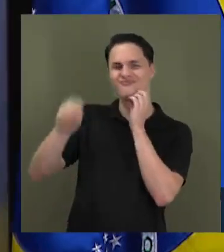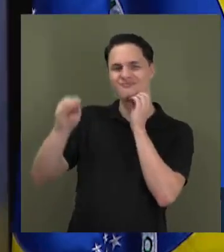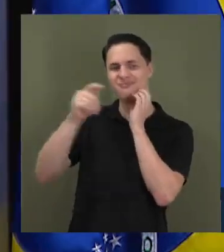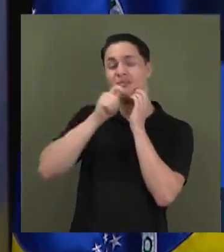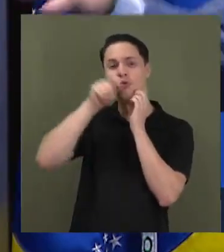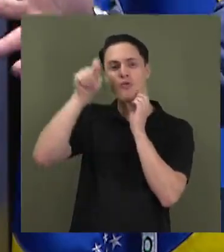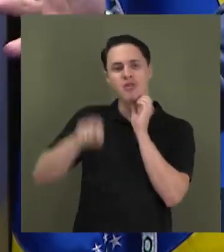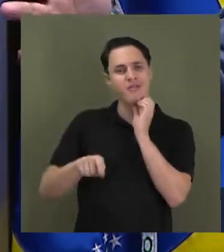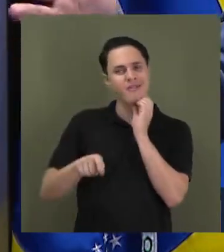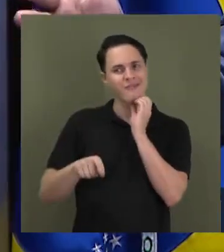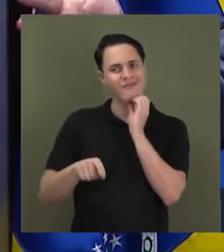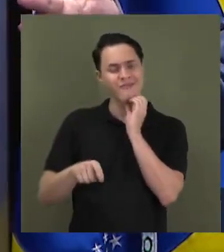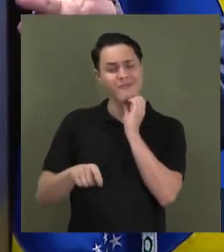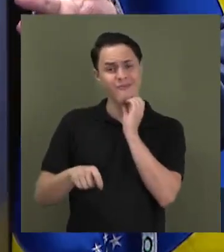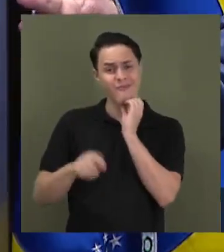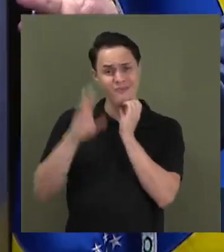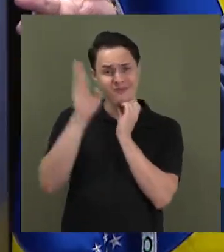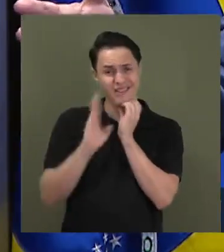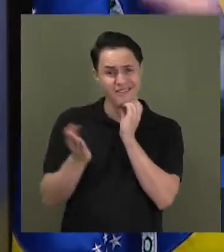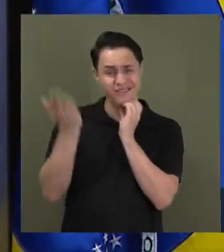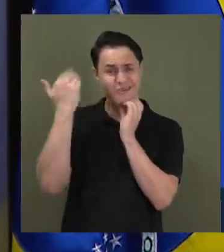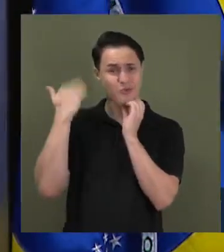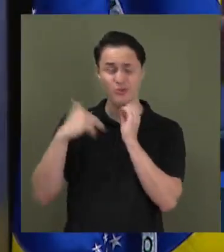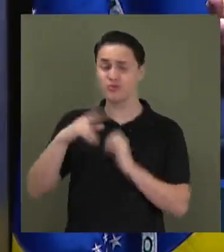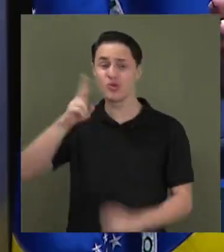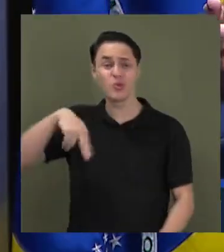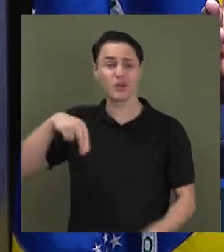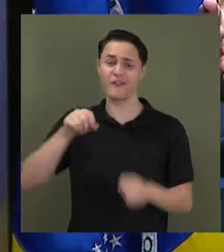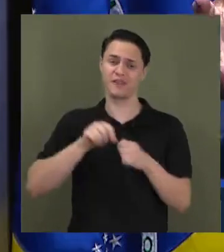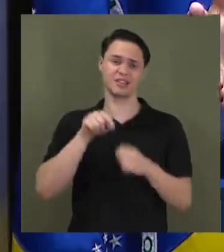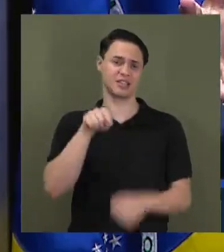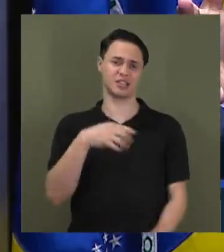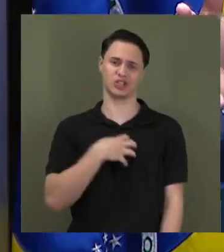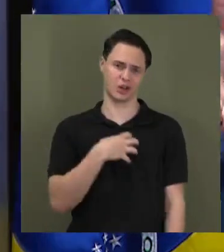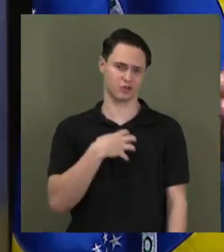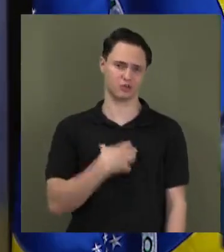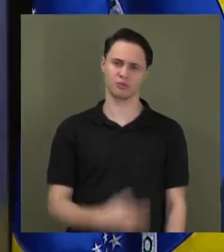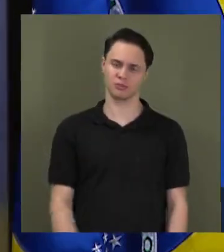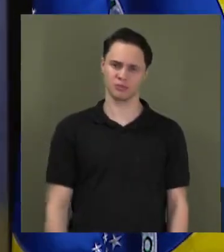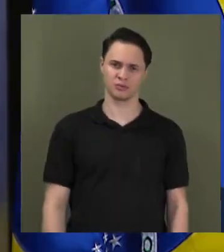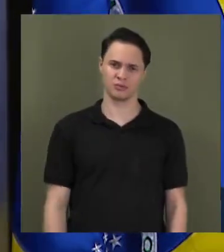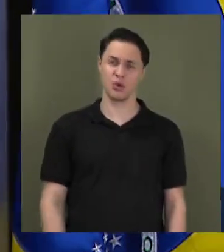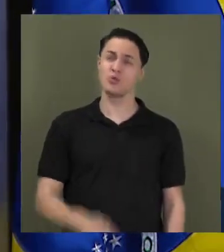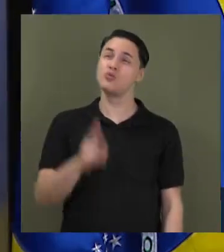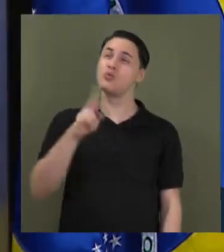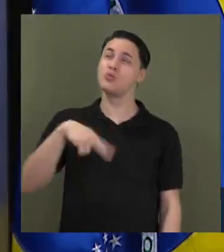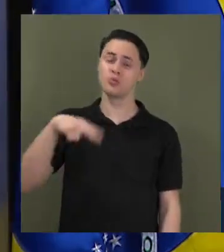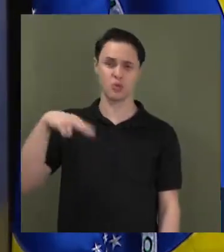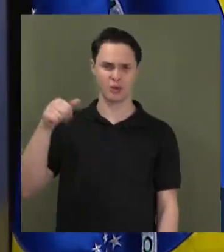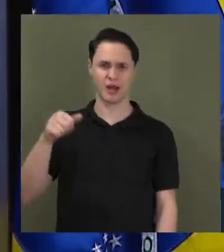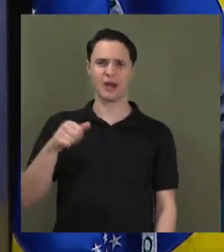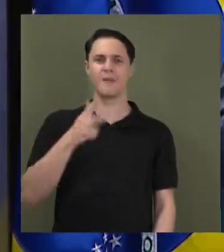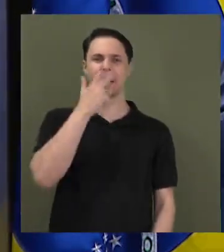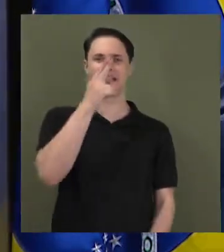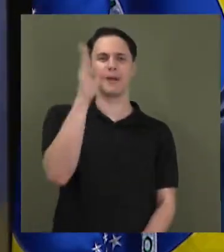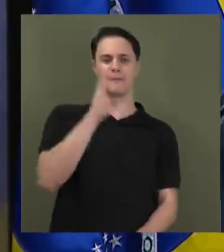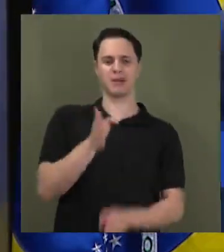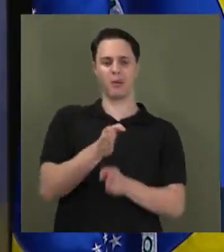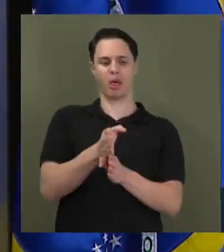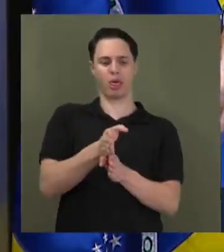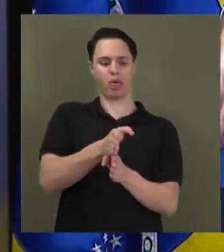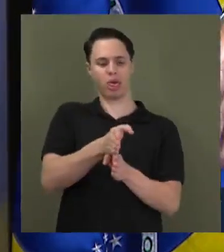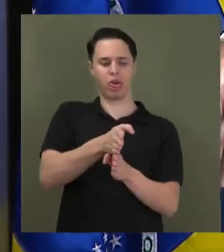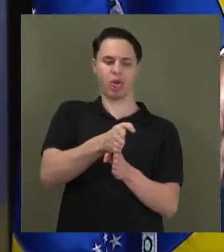O Brasil nunca fez isso. Nunca, na história desse país, o Brasil teve esse tipo de